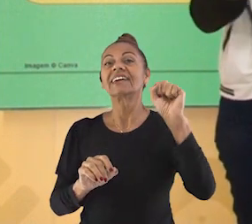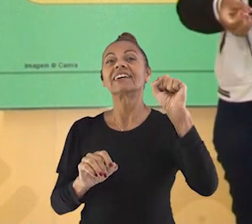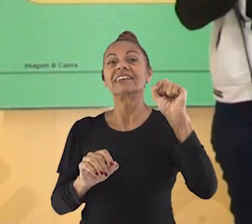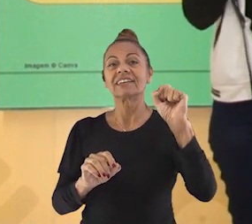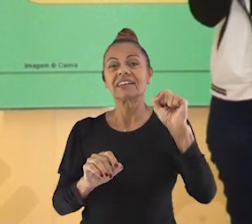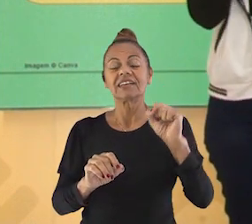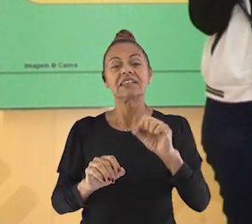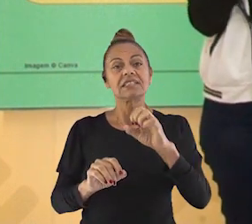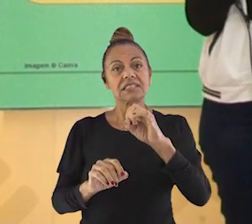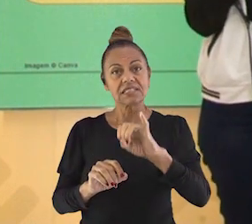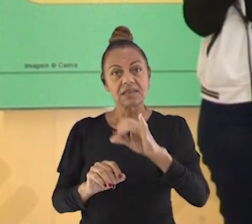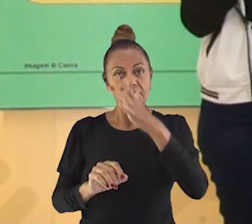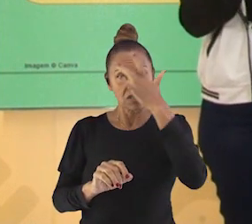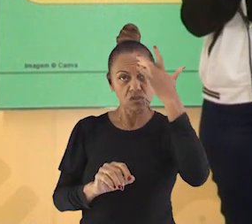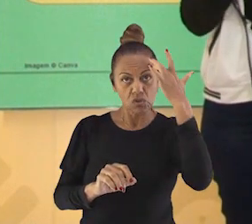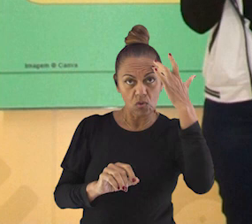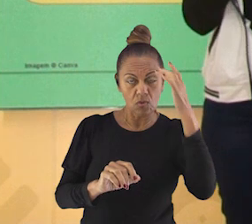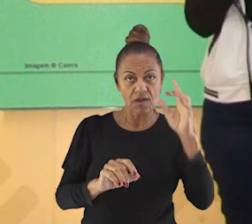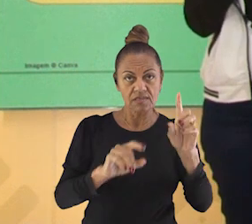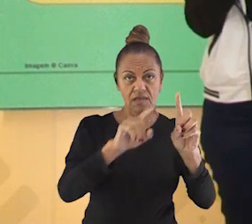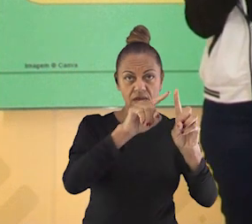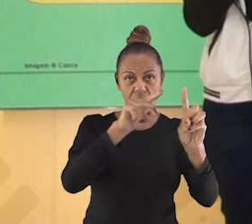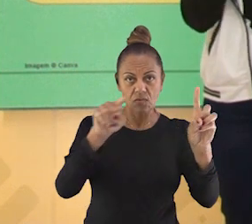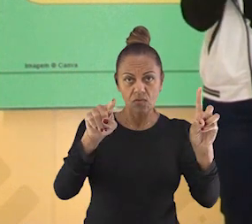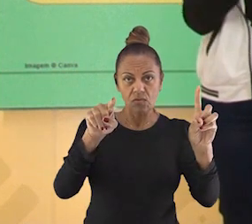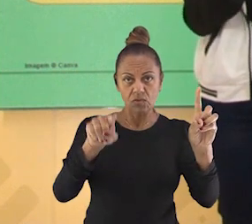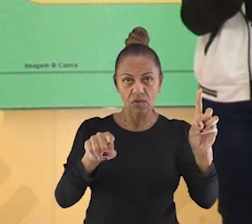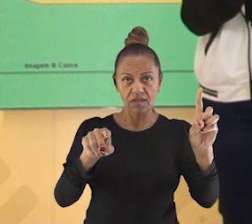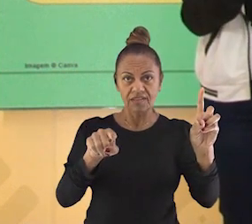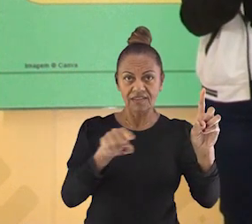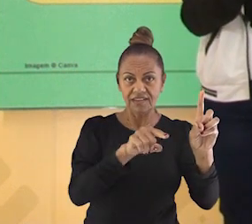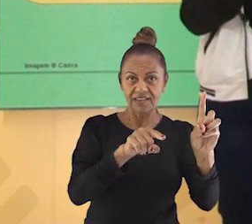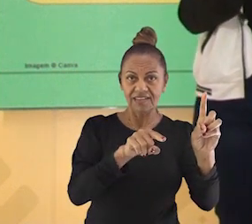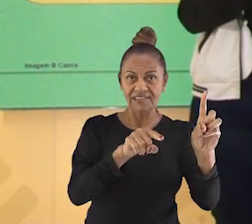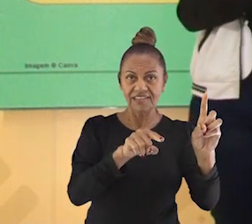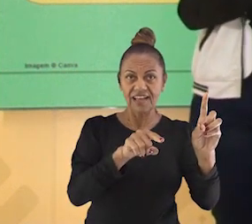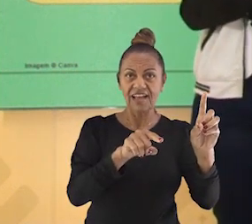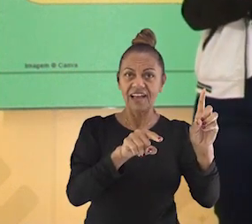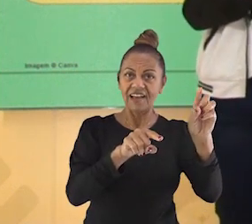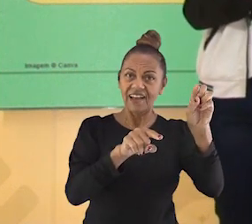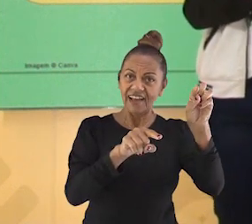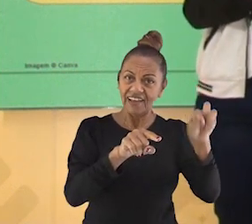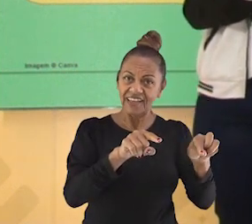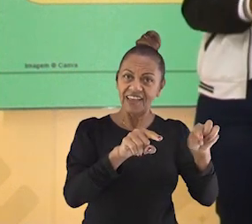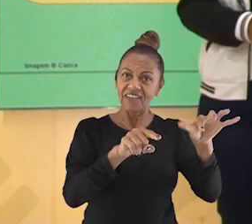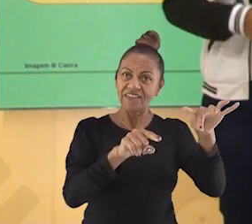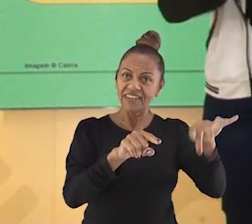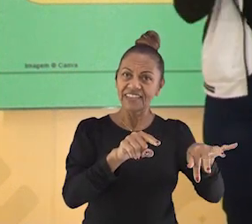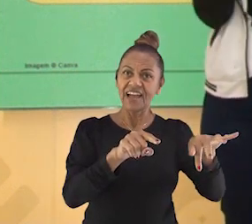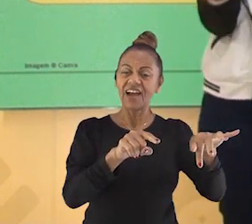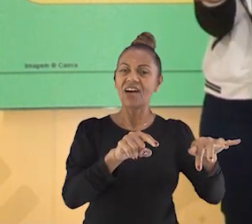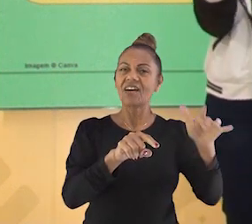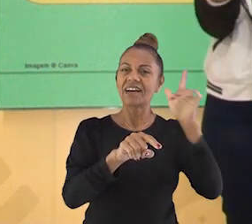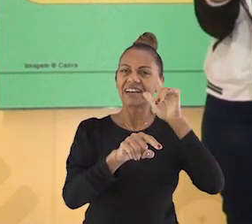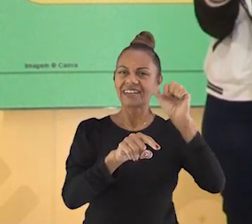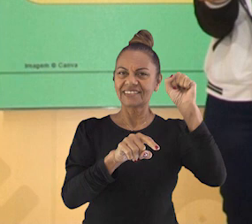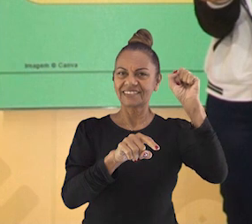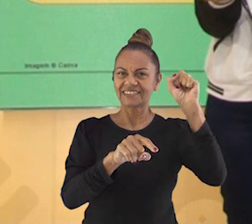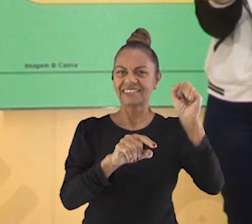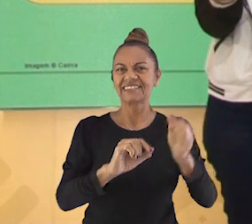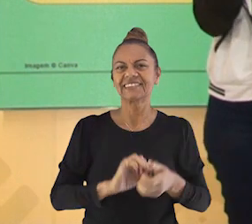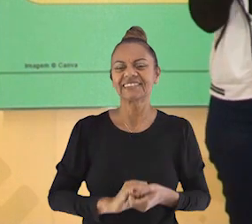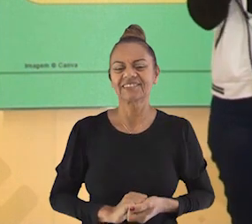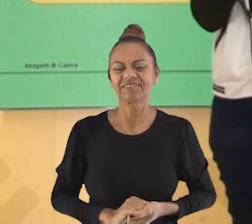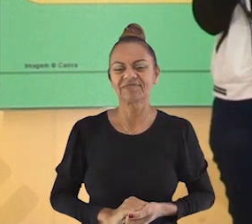se você fizer 3 risquinhos e o risquinho final for feito pela pessoa que está jogando com você, será ela que fará o